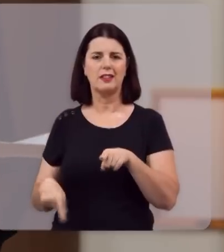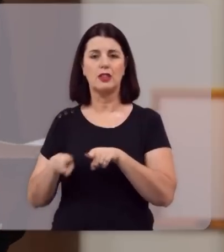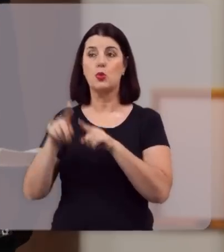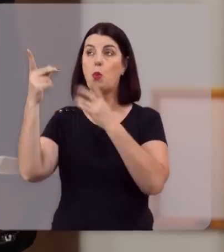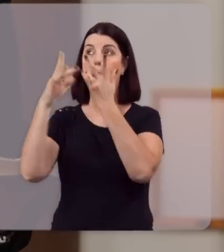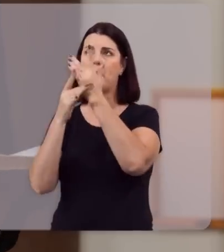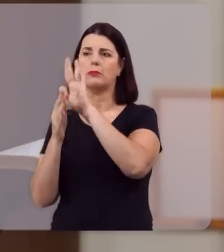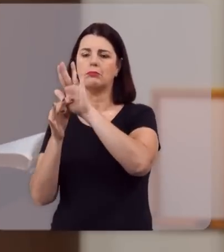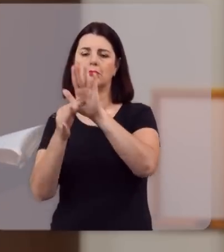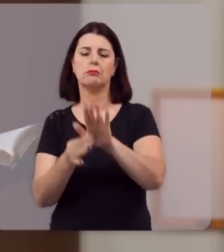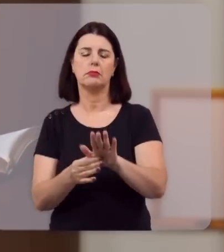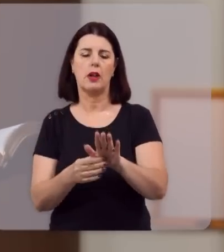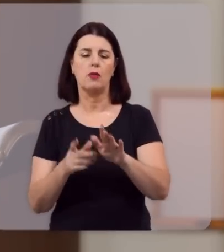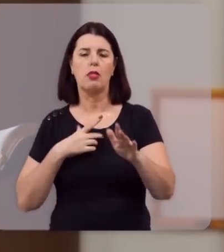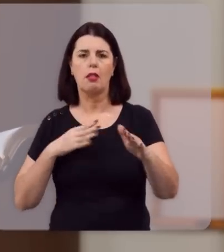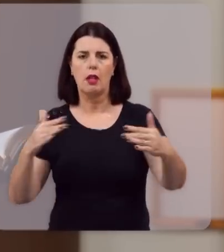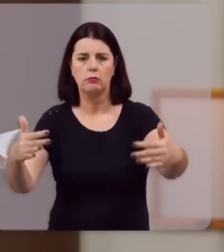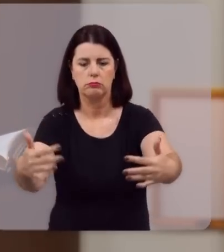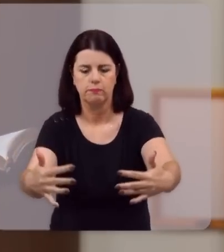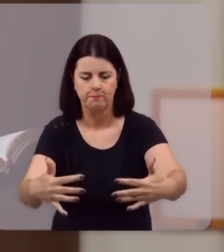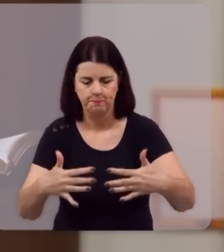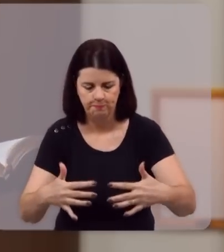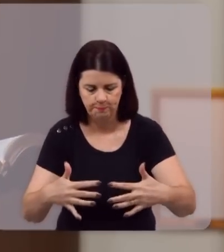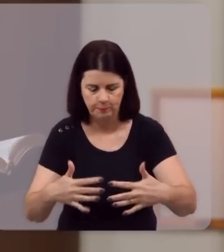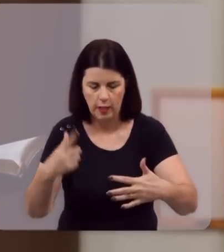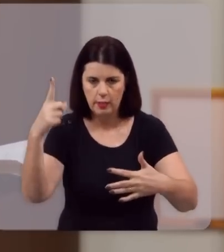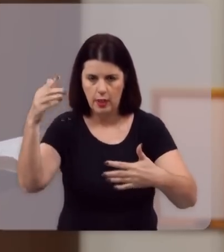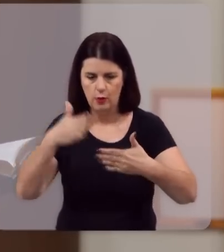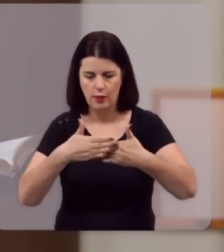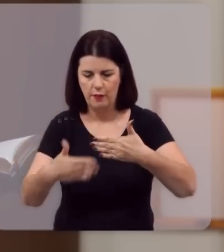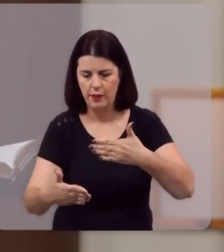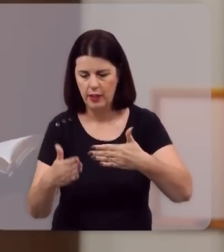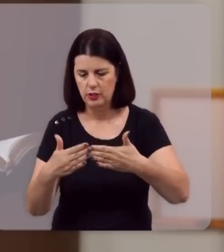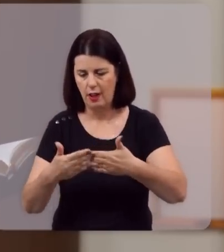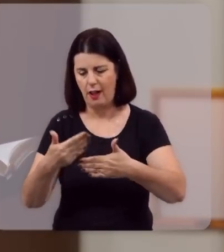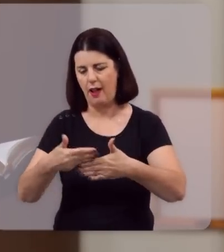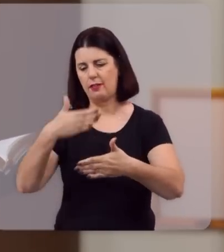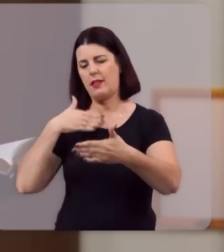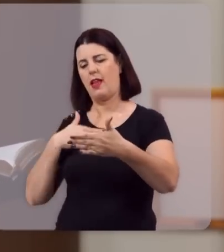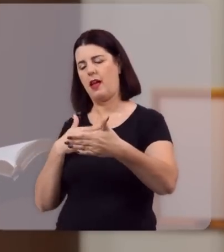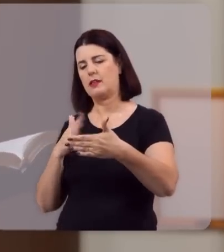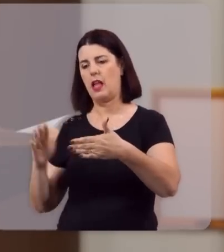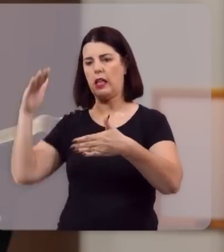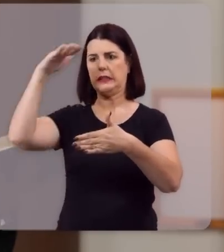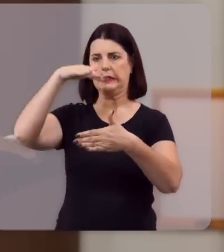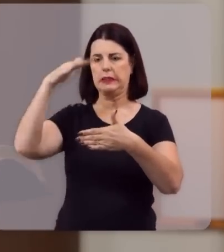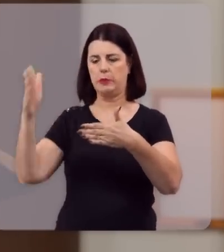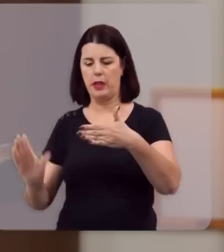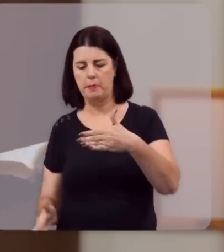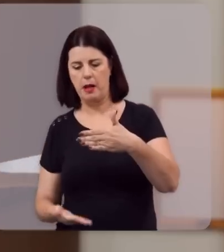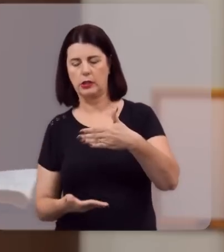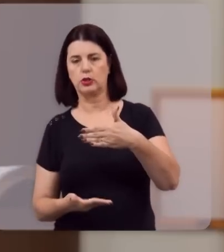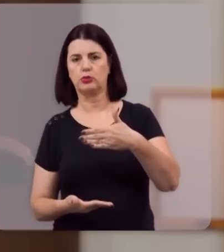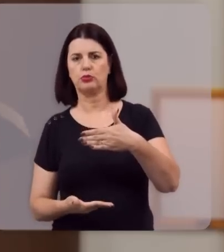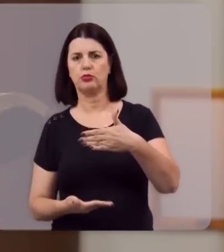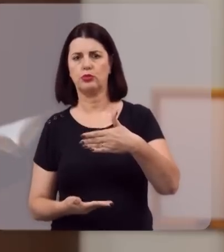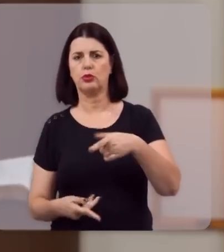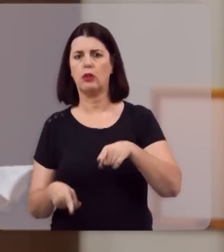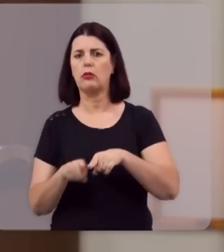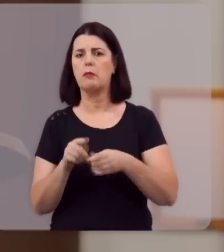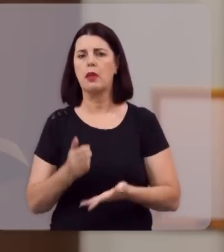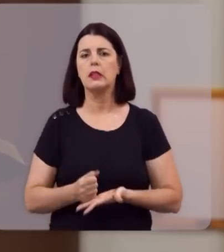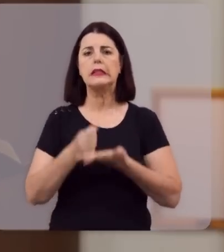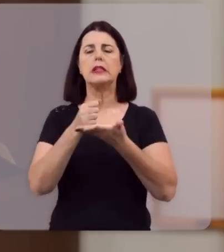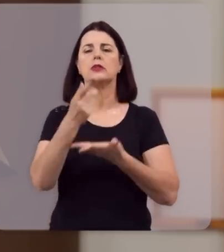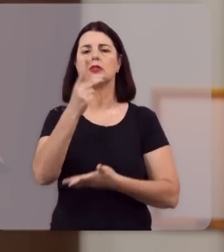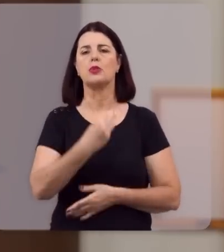sobre mim pois a tua mão ou seja você está encurralado Deus está na frente Deus está atrás Deus está por cima e ele está por baixo também